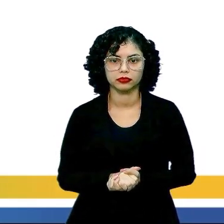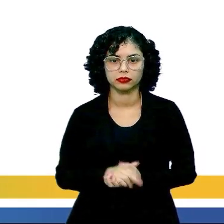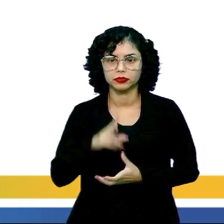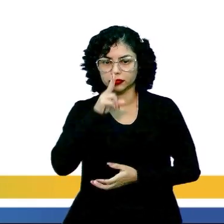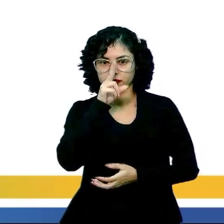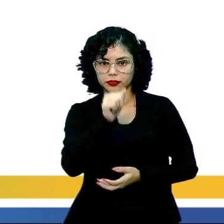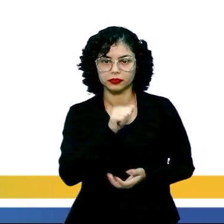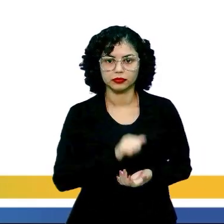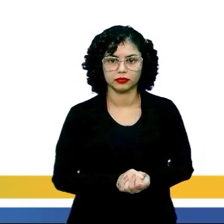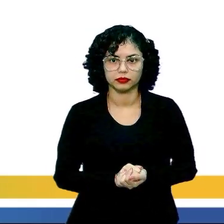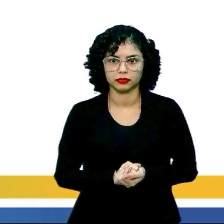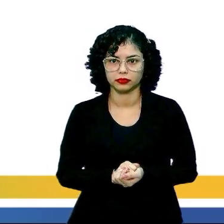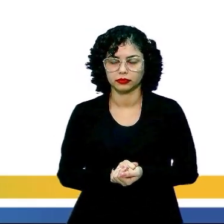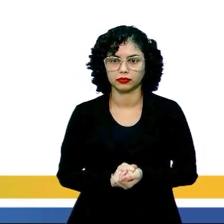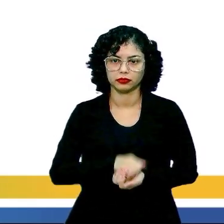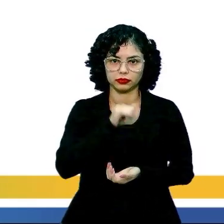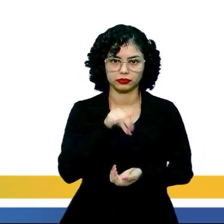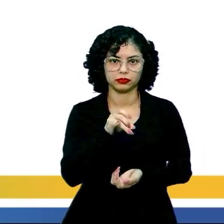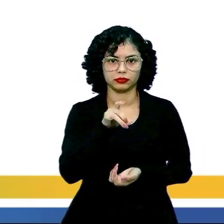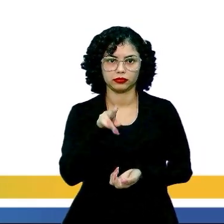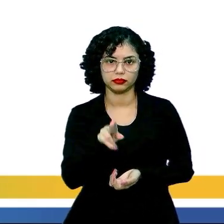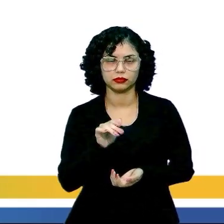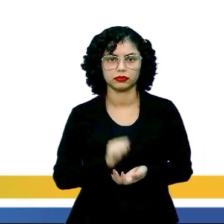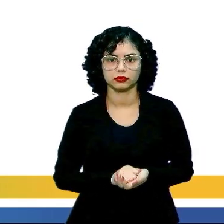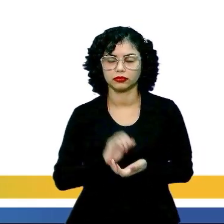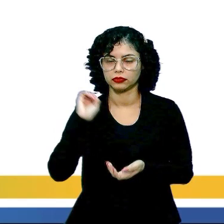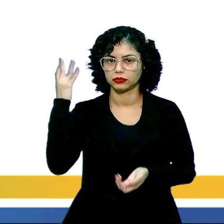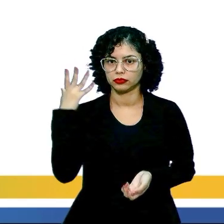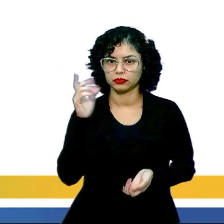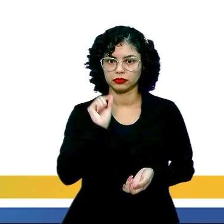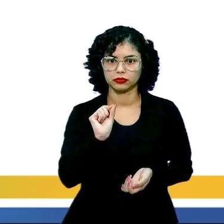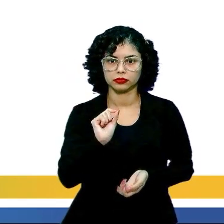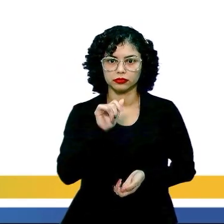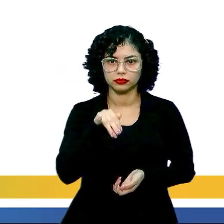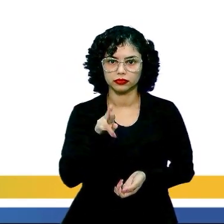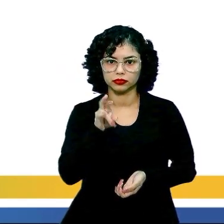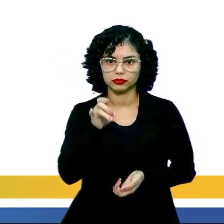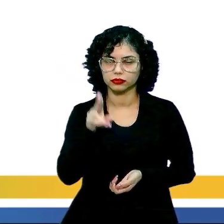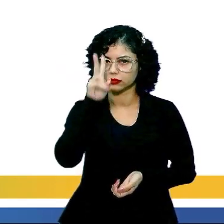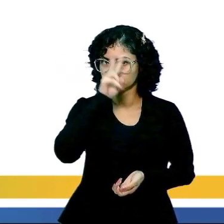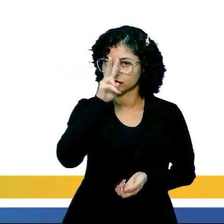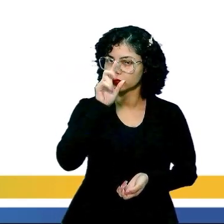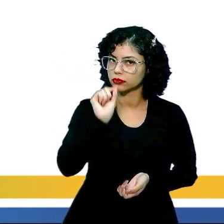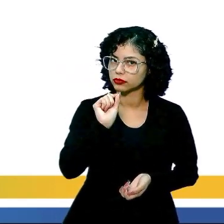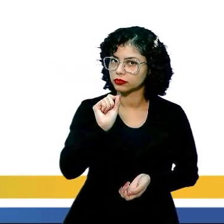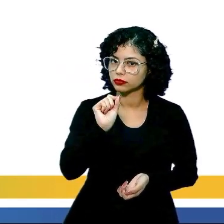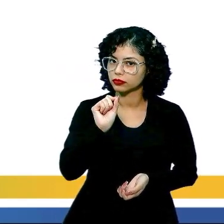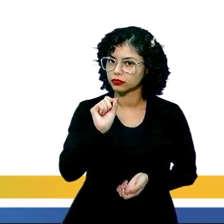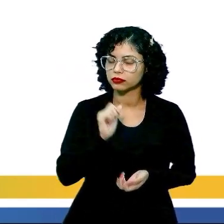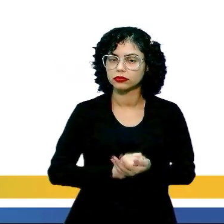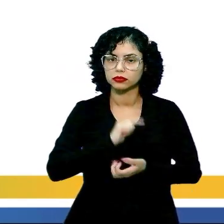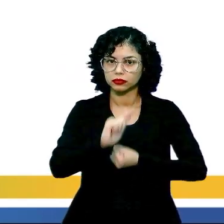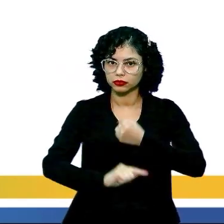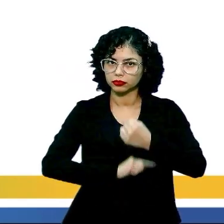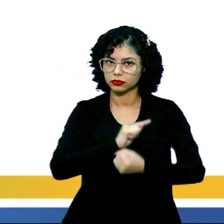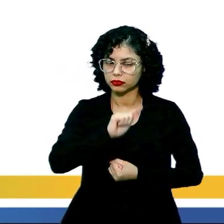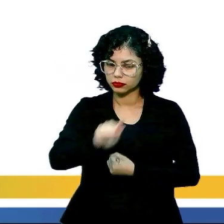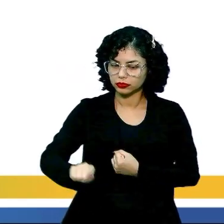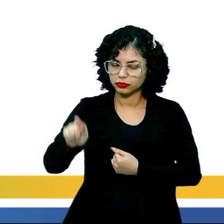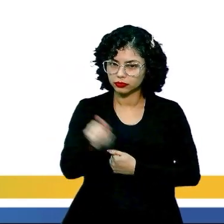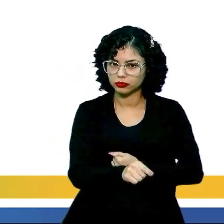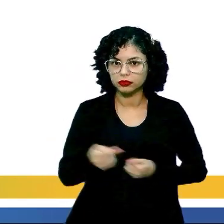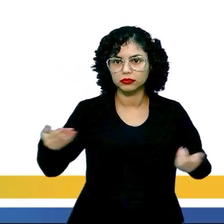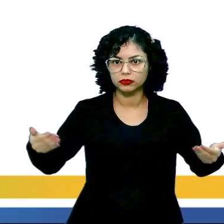As forças íon-dipolo, como eu estava dizendo, ela vai acontecer entre um íon. O que é íon? Relembrando, é um átomo que era neutro